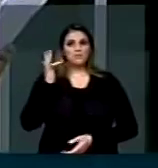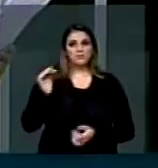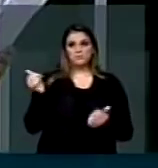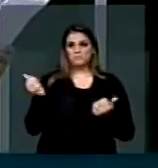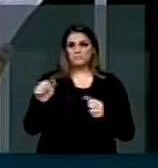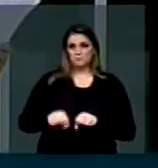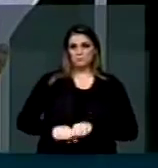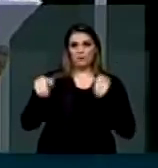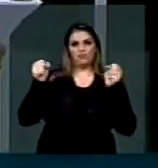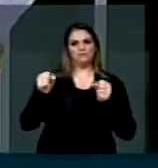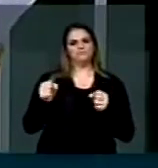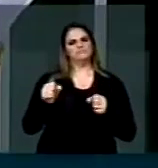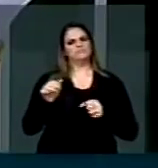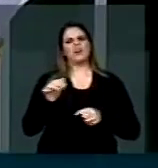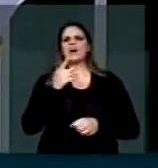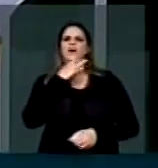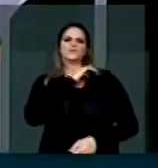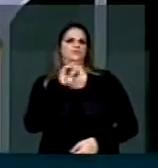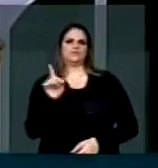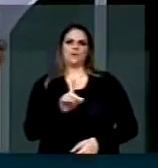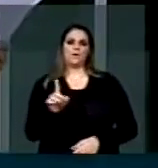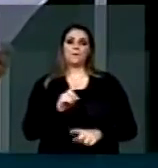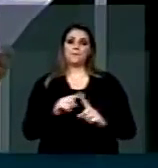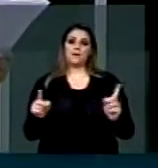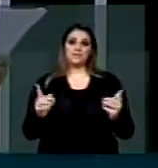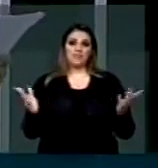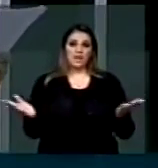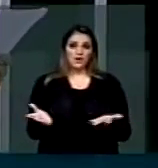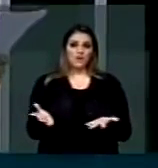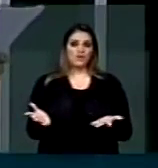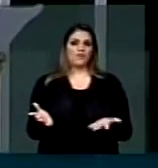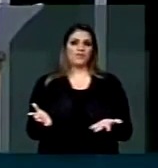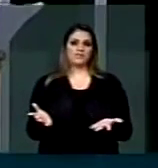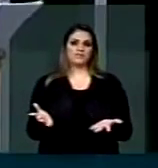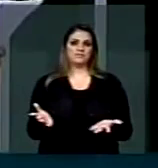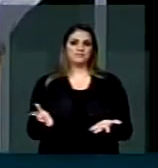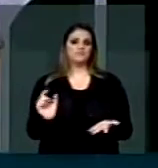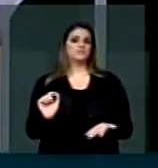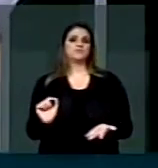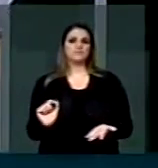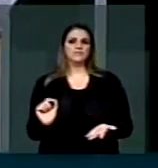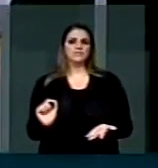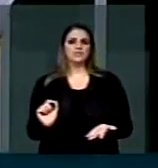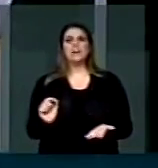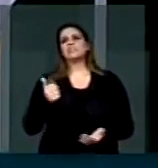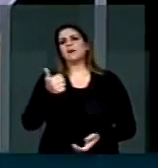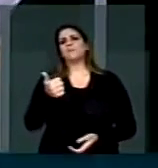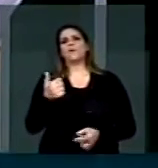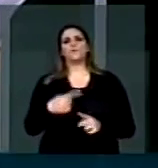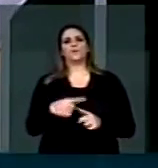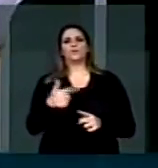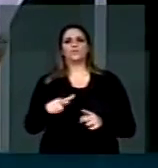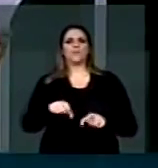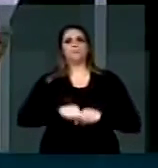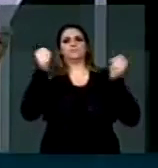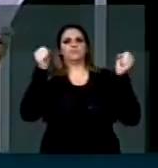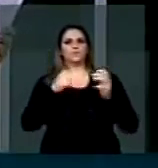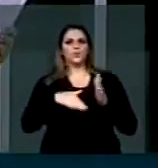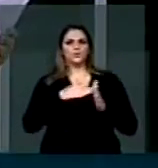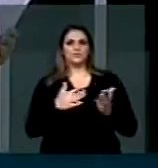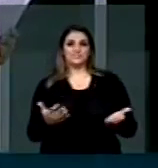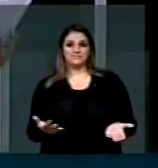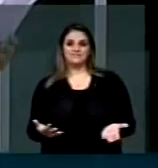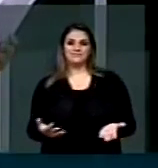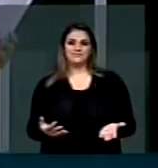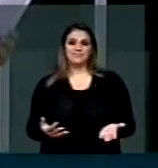Não, provavelmente não. Mas agora é essa a nossa medida de sucesso? Não haver desastre? Infelizmente, para a sociedade brasileira, a